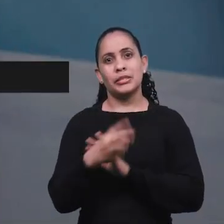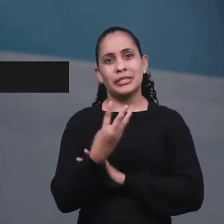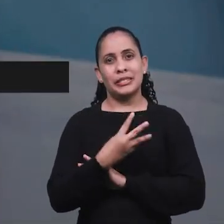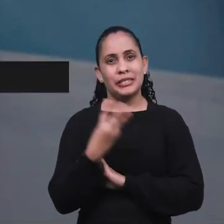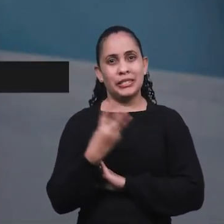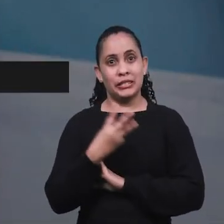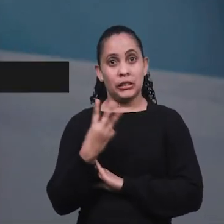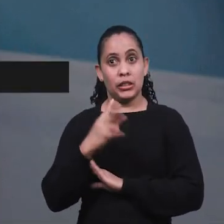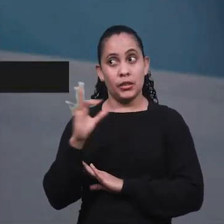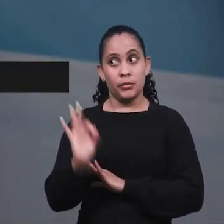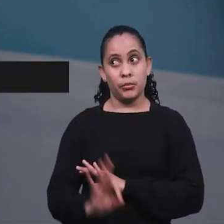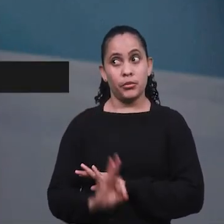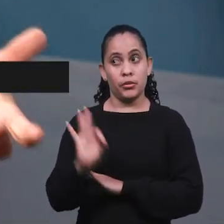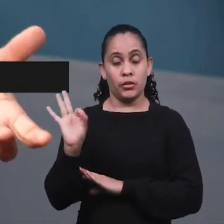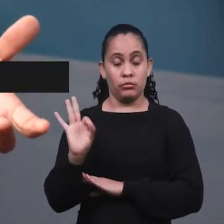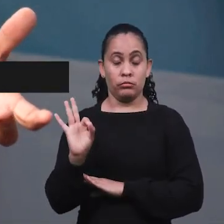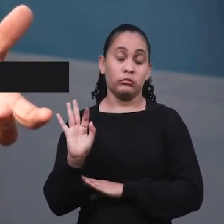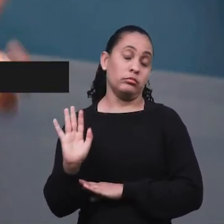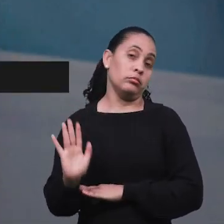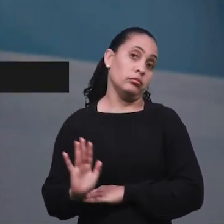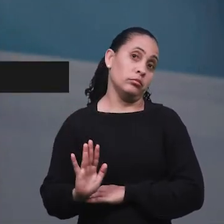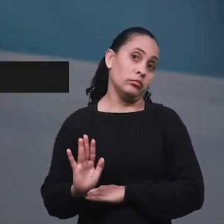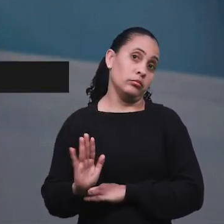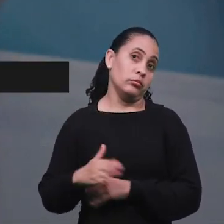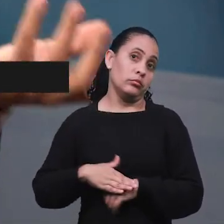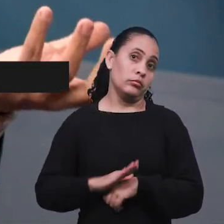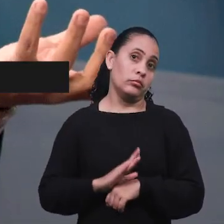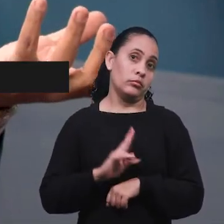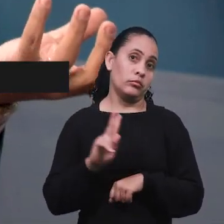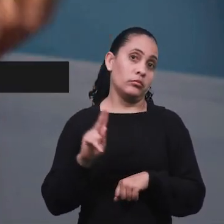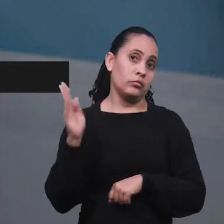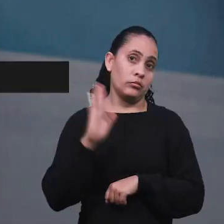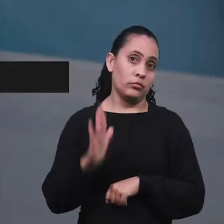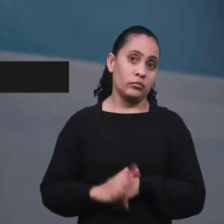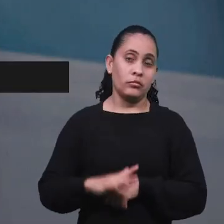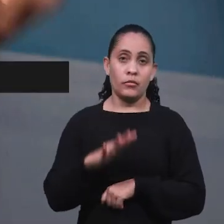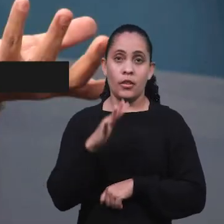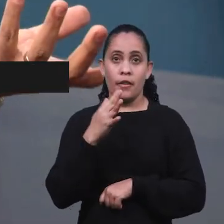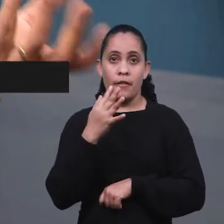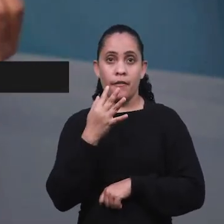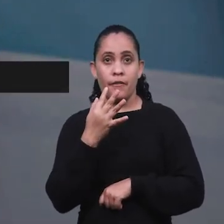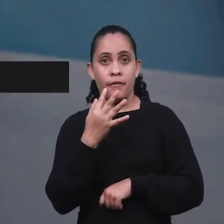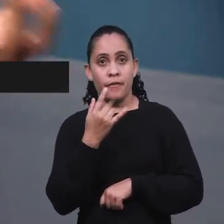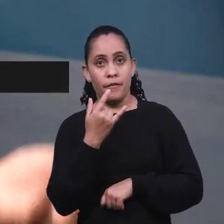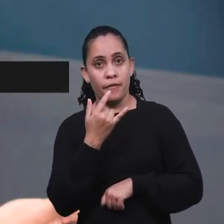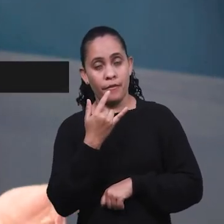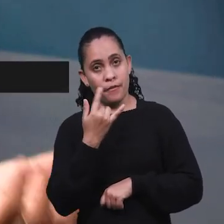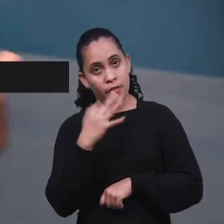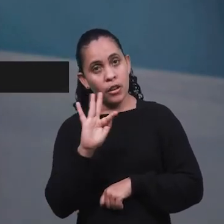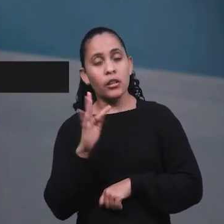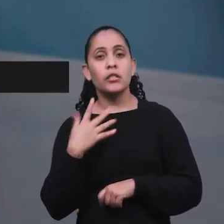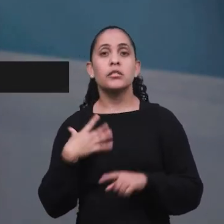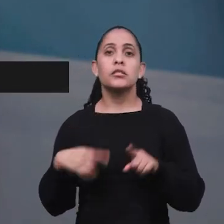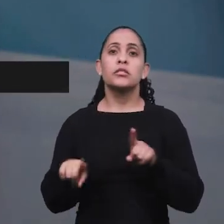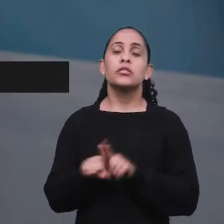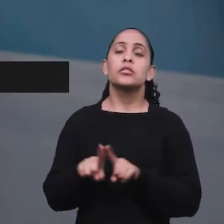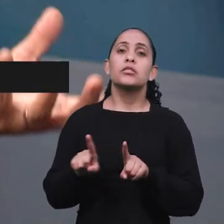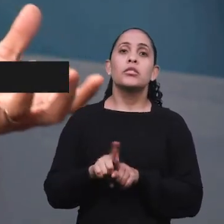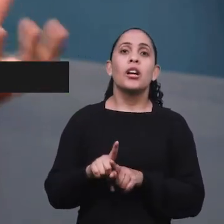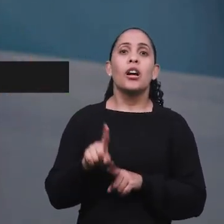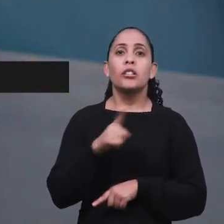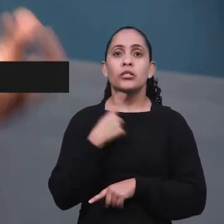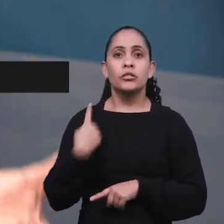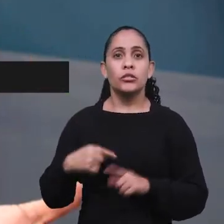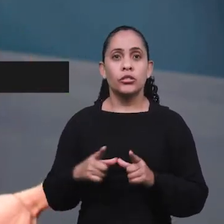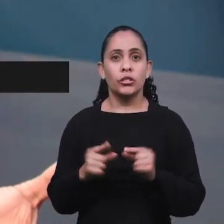a 33% de custo para imposto. Países desenvolvidos como França, Japão, Coreia do Sul, o custo